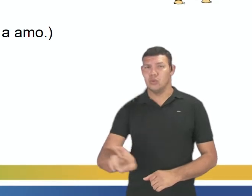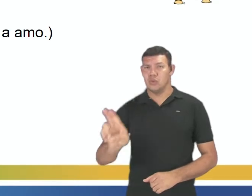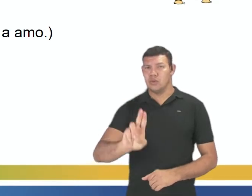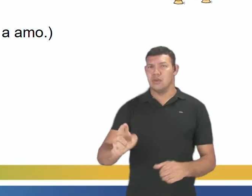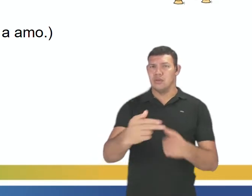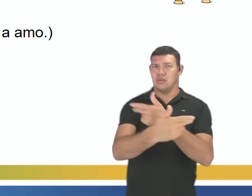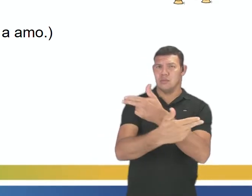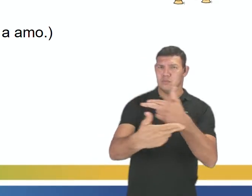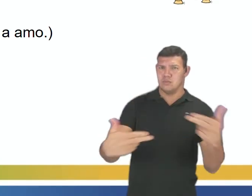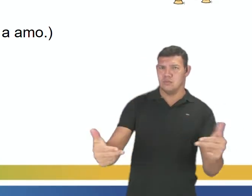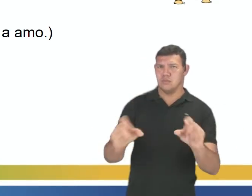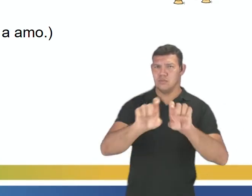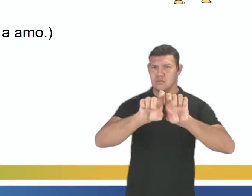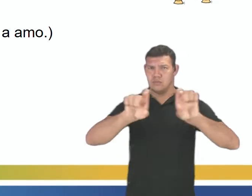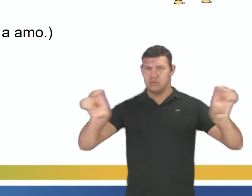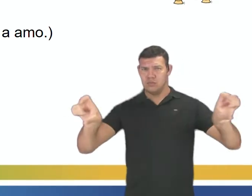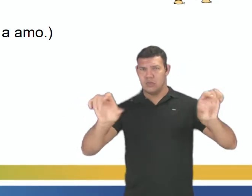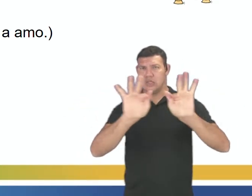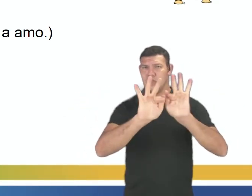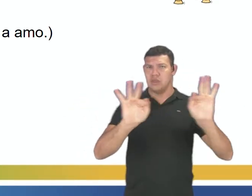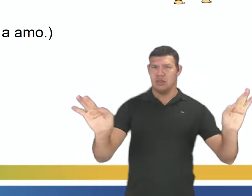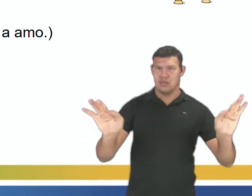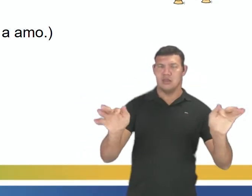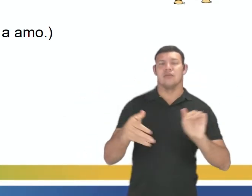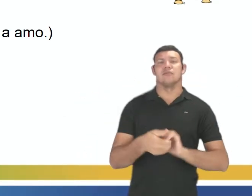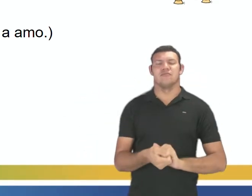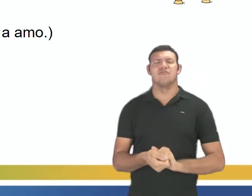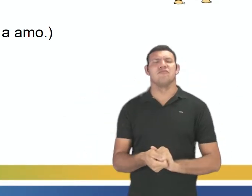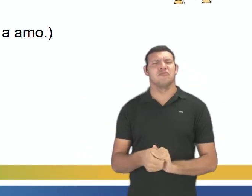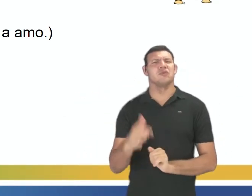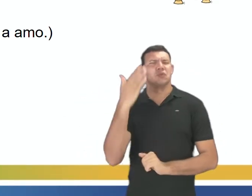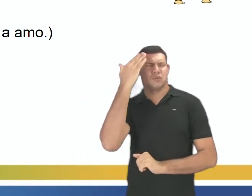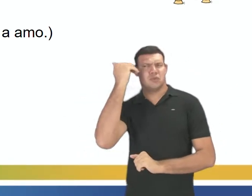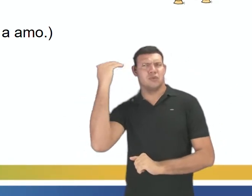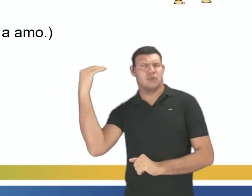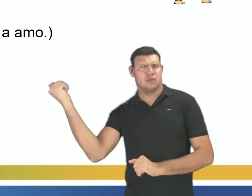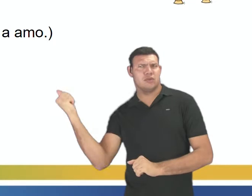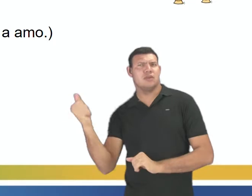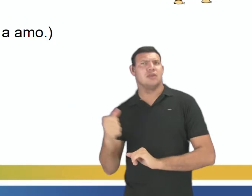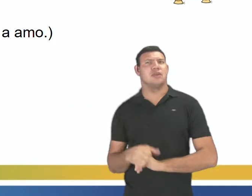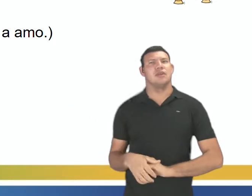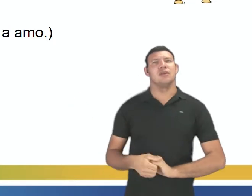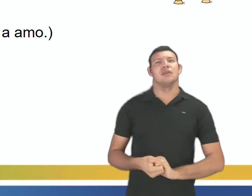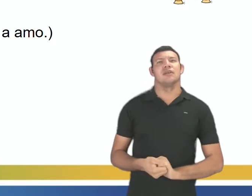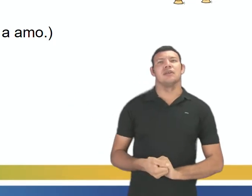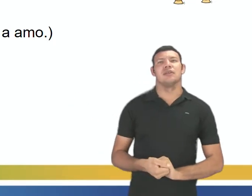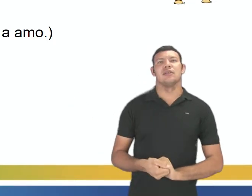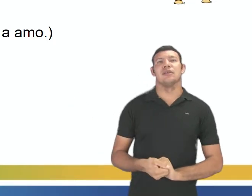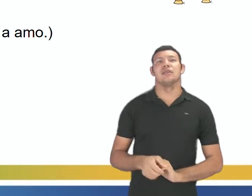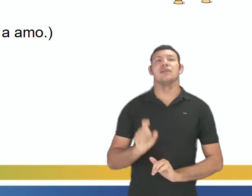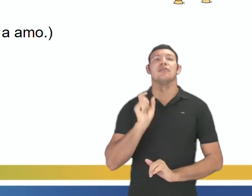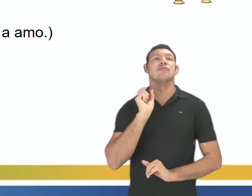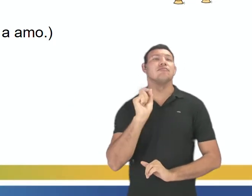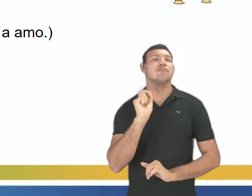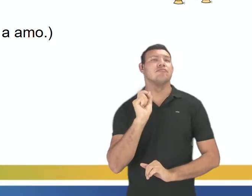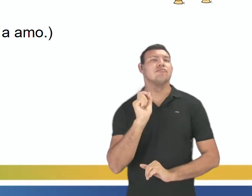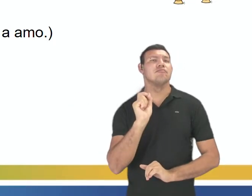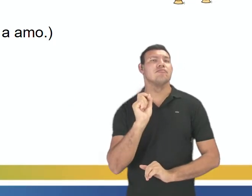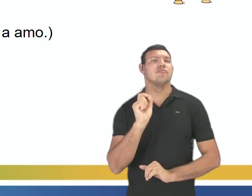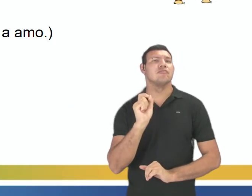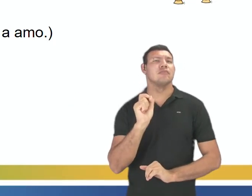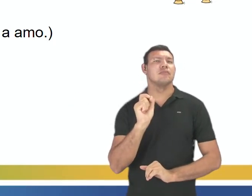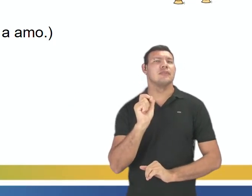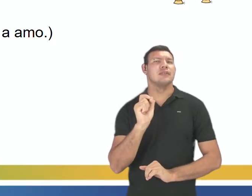em uma oração. Nós conhecemos, os bem famosos, os pronomes sujeito. Então, em inglês, existem duas divisões, né, dos